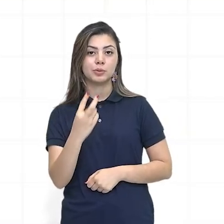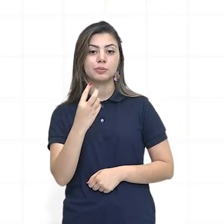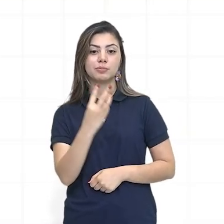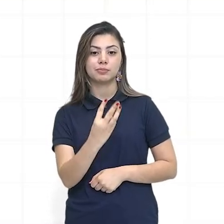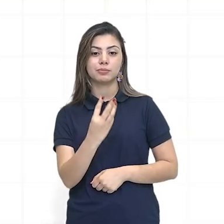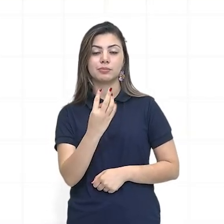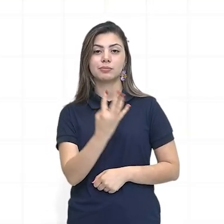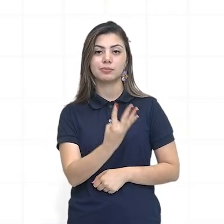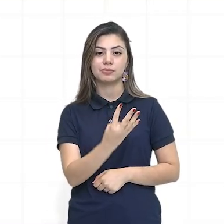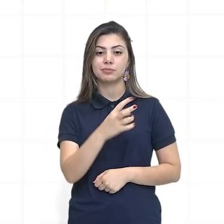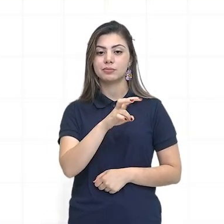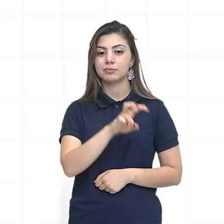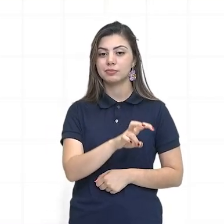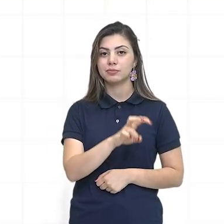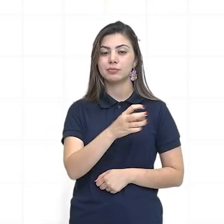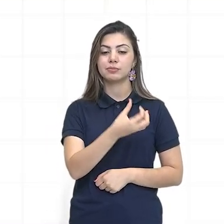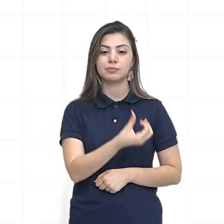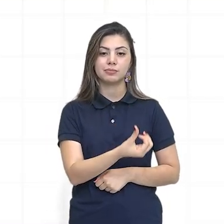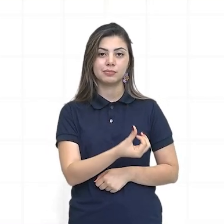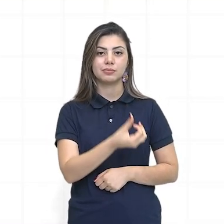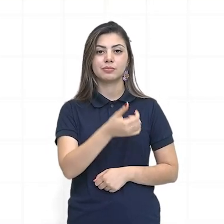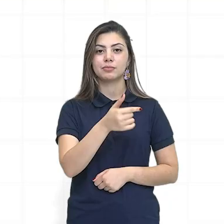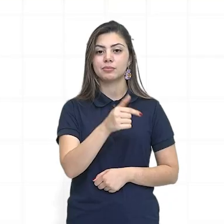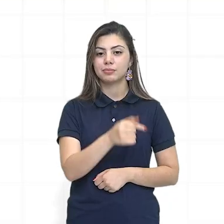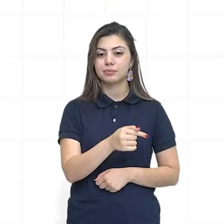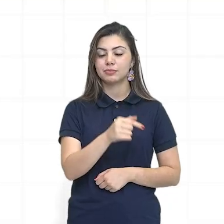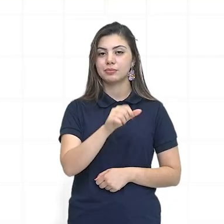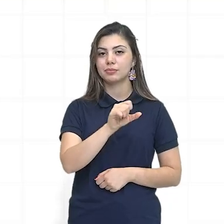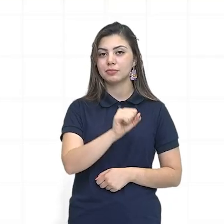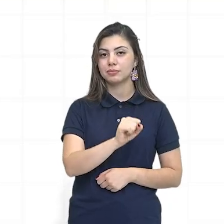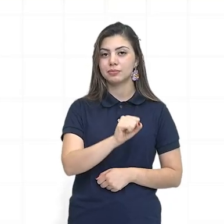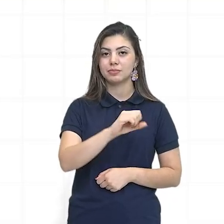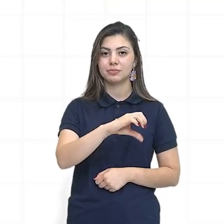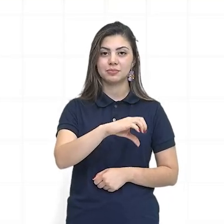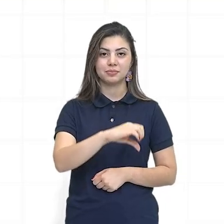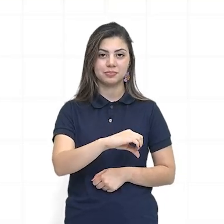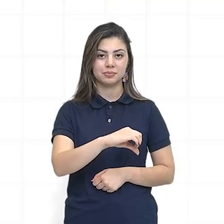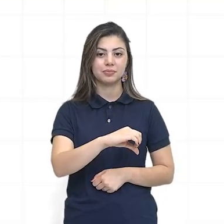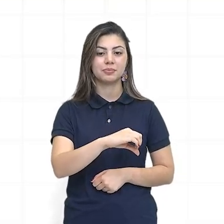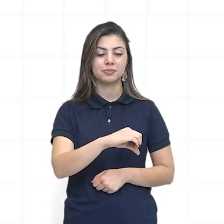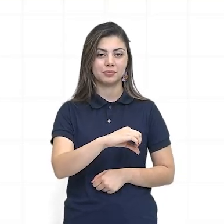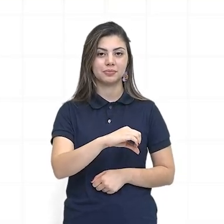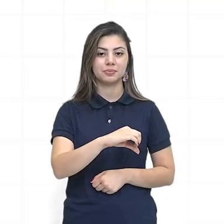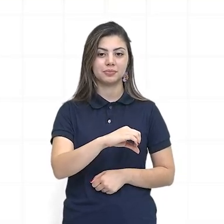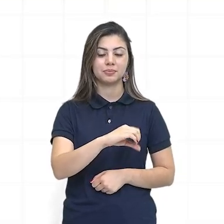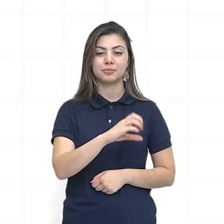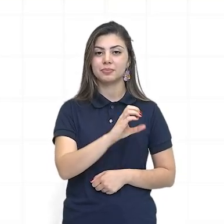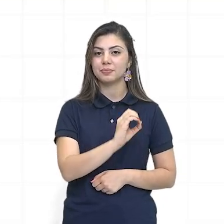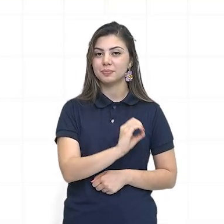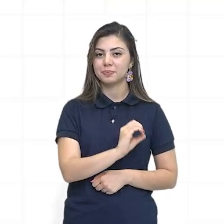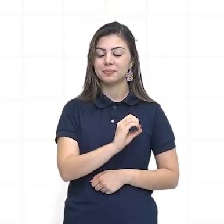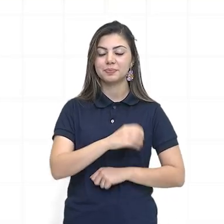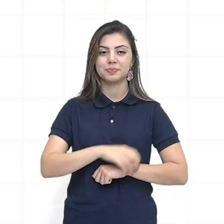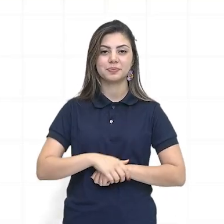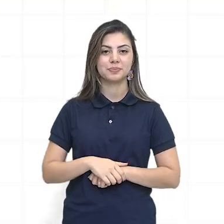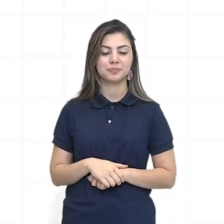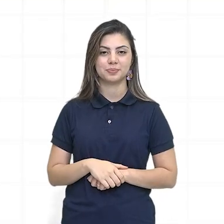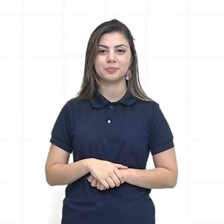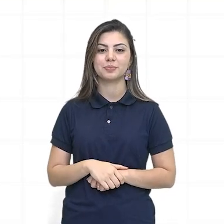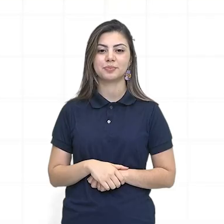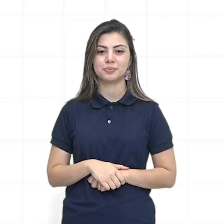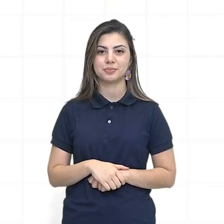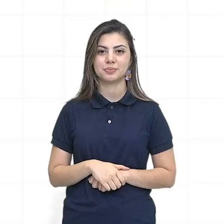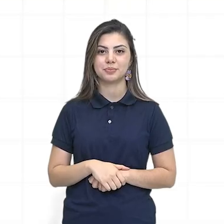o 3, o 4, o 5, o 6, o 7, o 8, o 9 e o